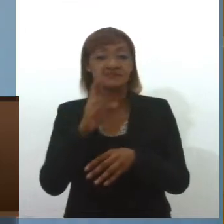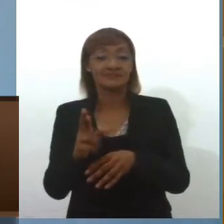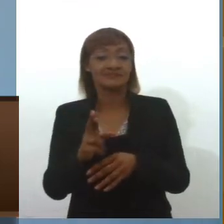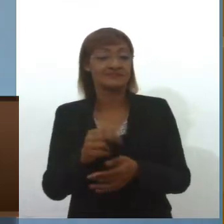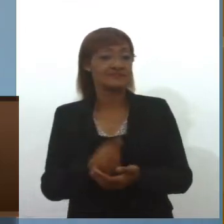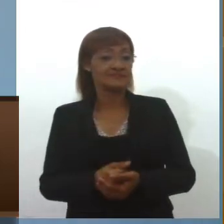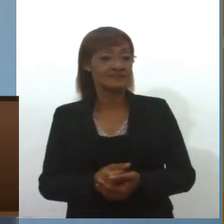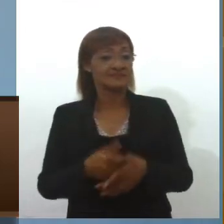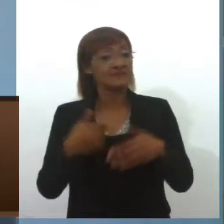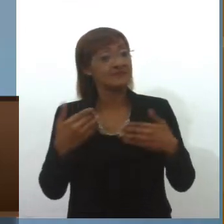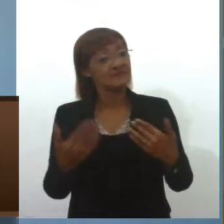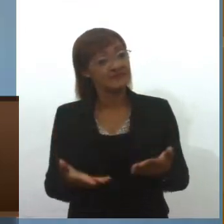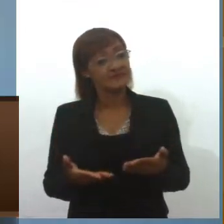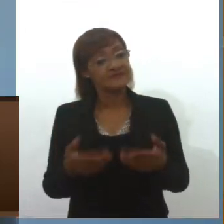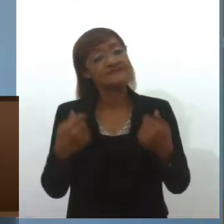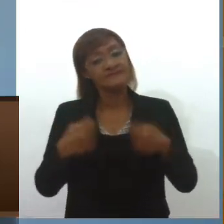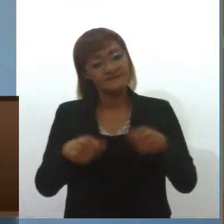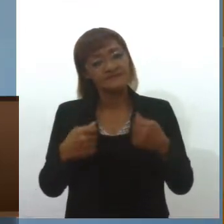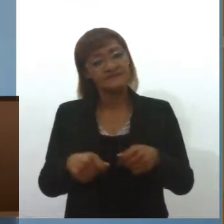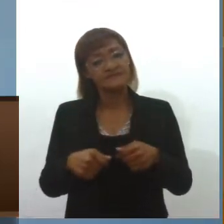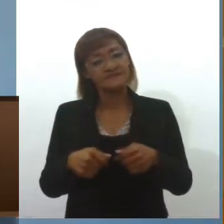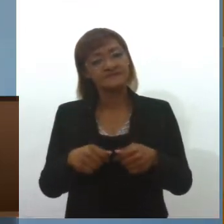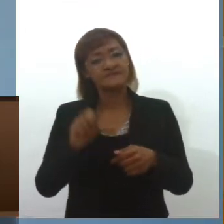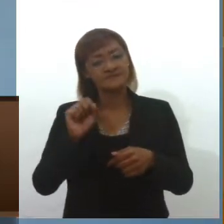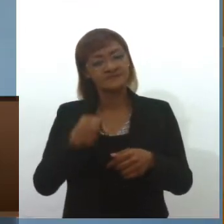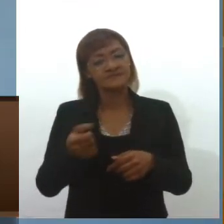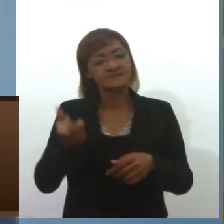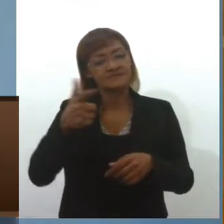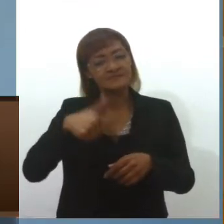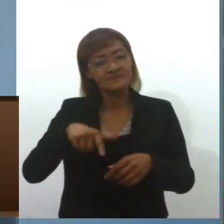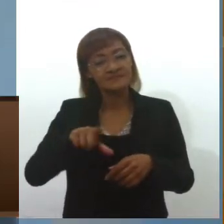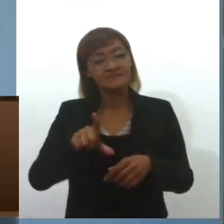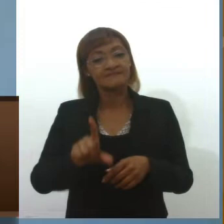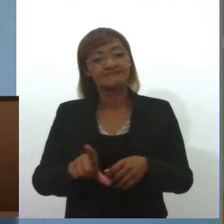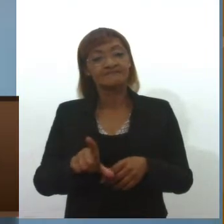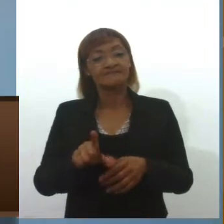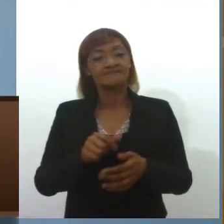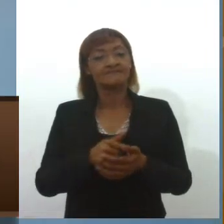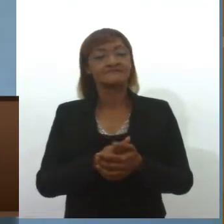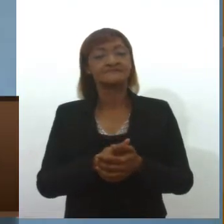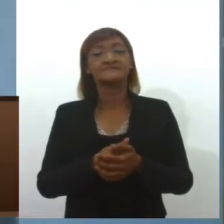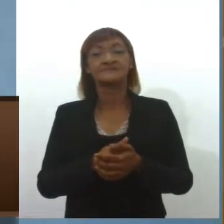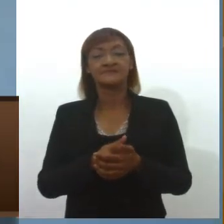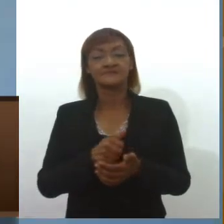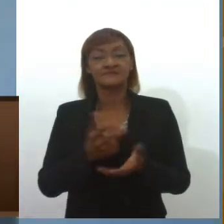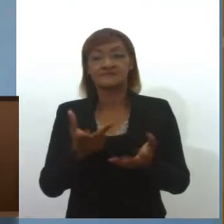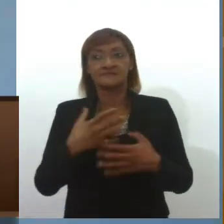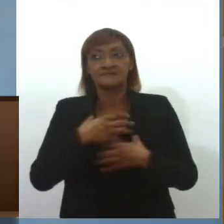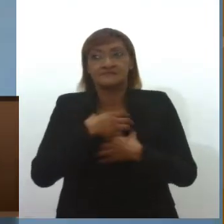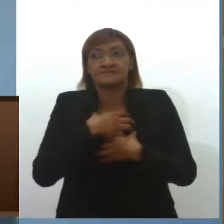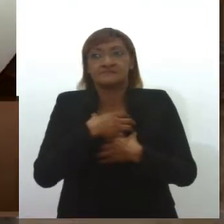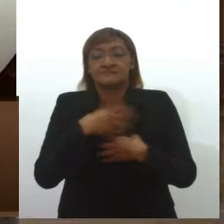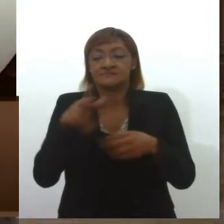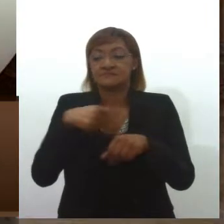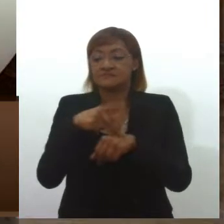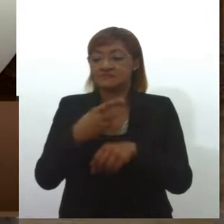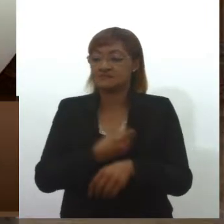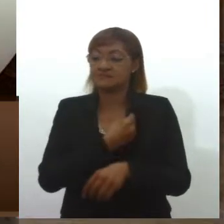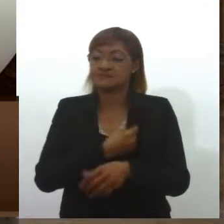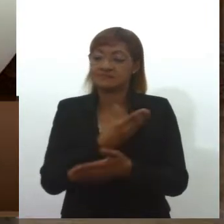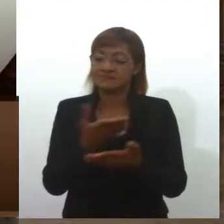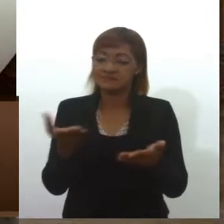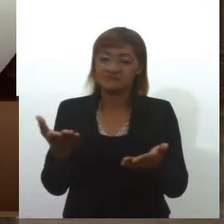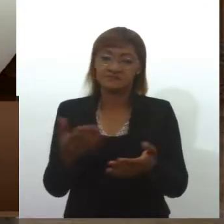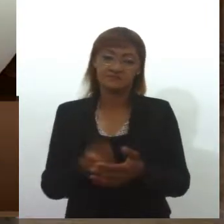opção. E aí a gente entra novamente nesse ciclo perverso que a gente passa aqui no país.